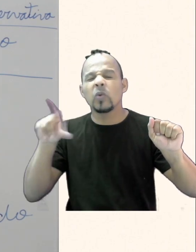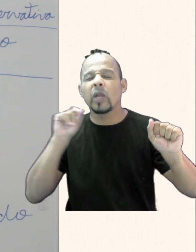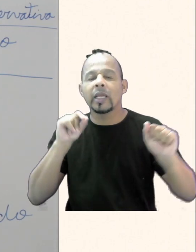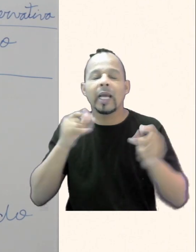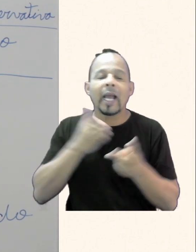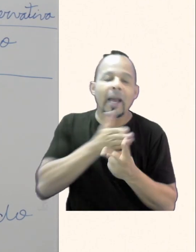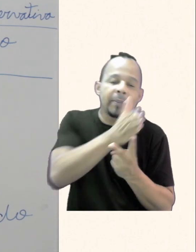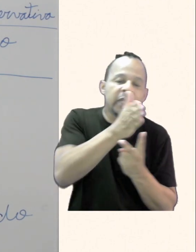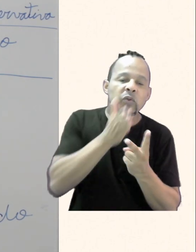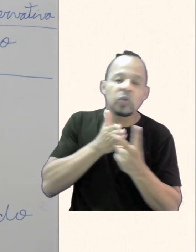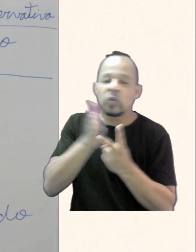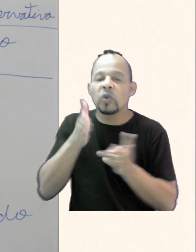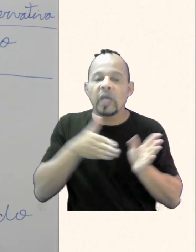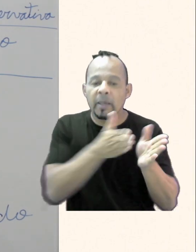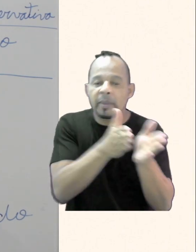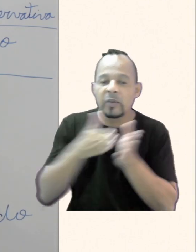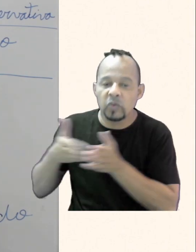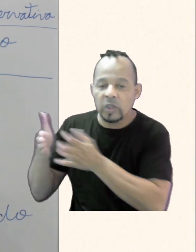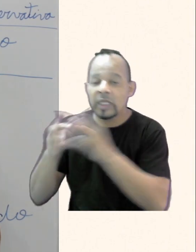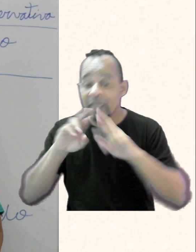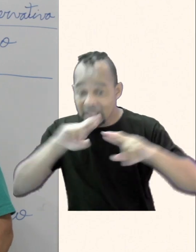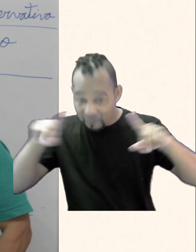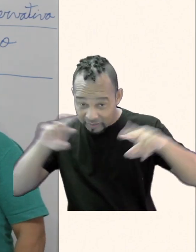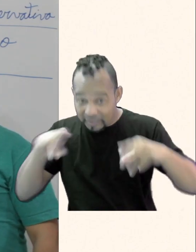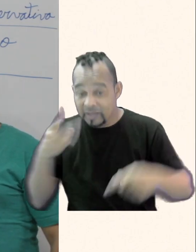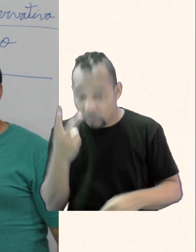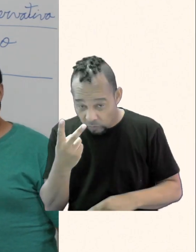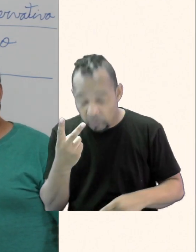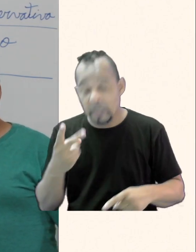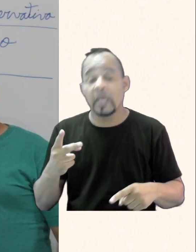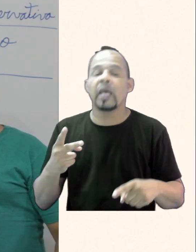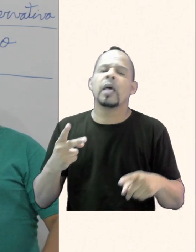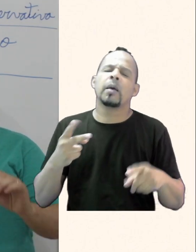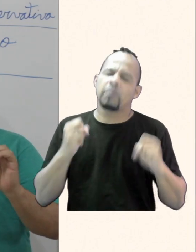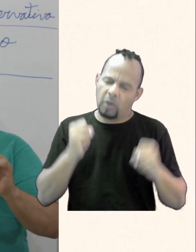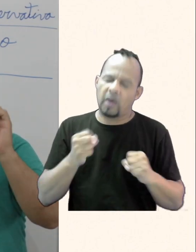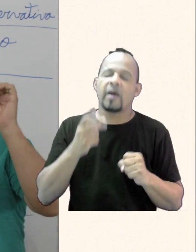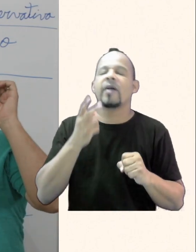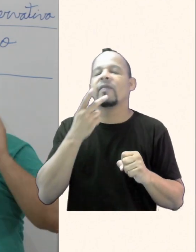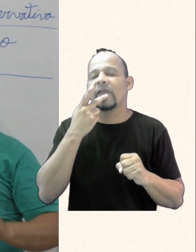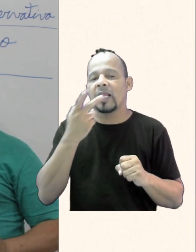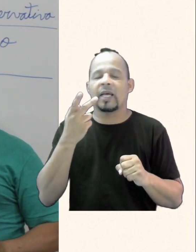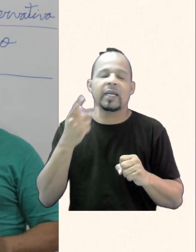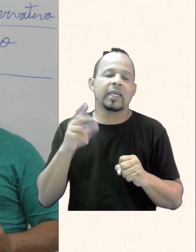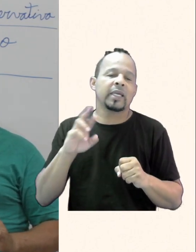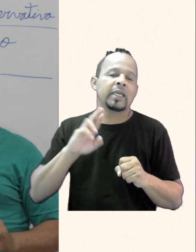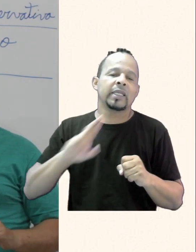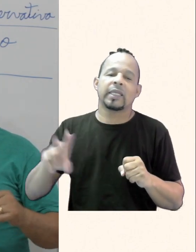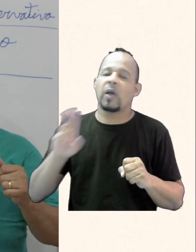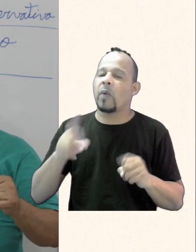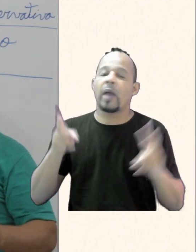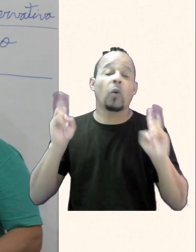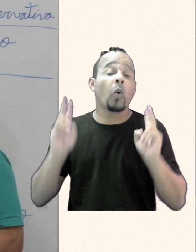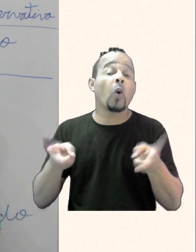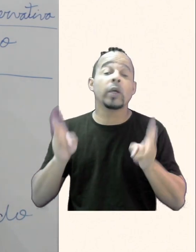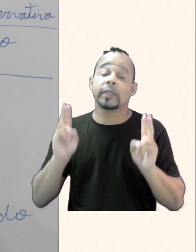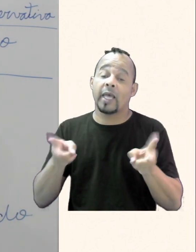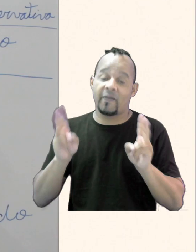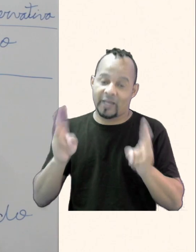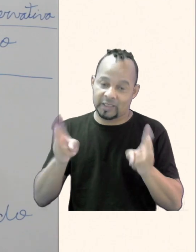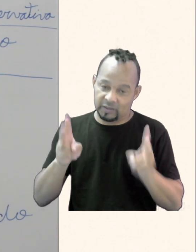dois resultados diferentes, podemos afirmar que a força não é conservativa.